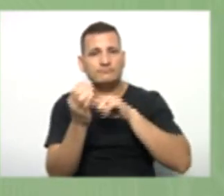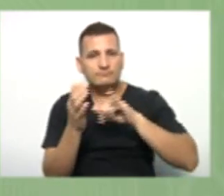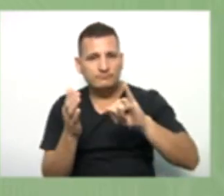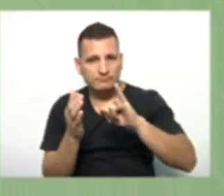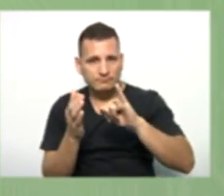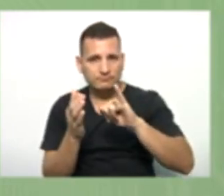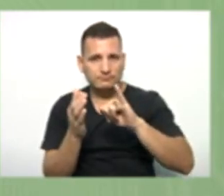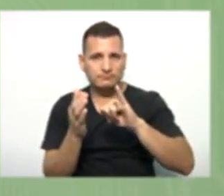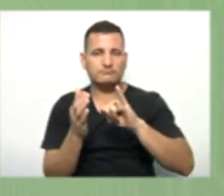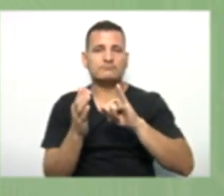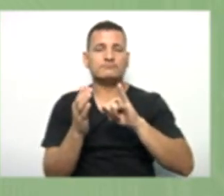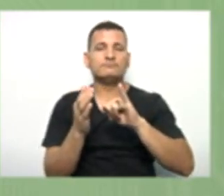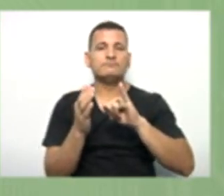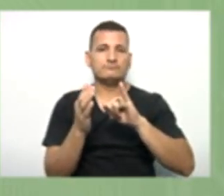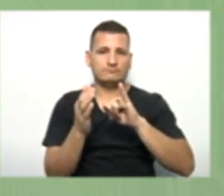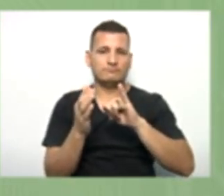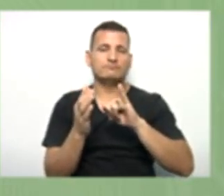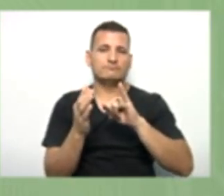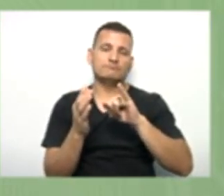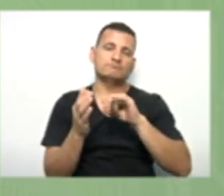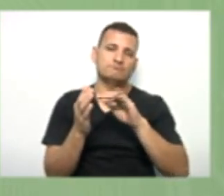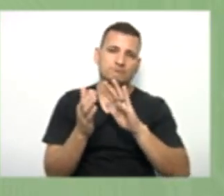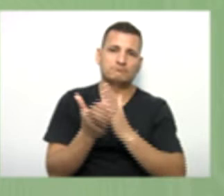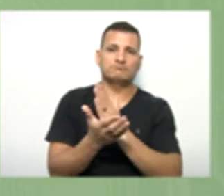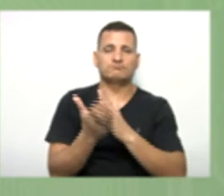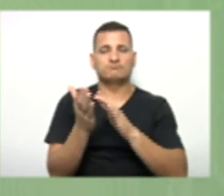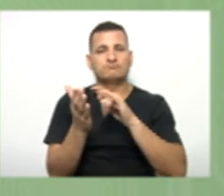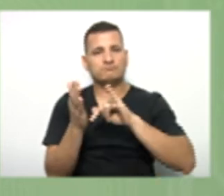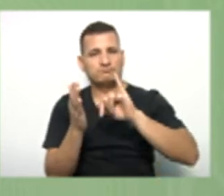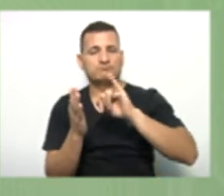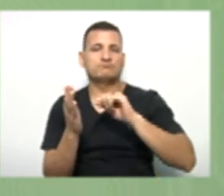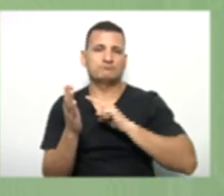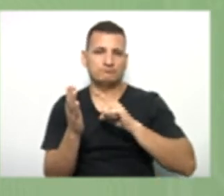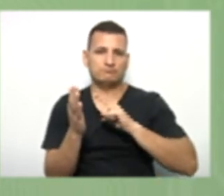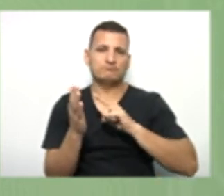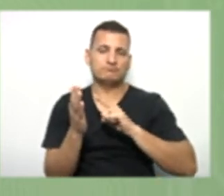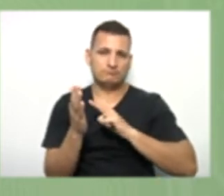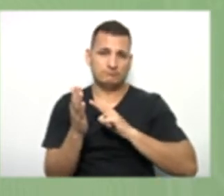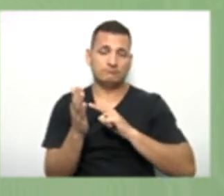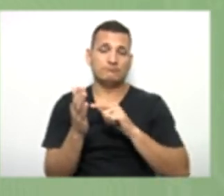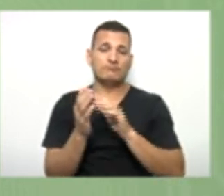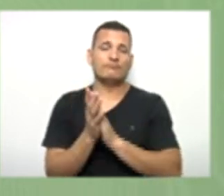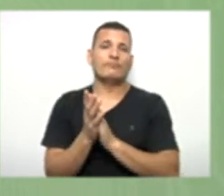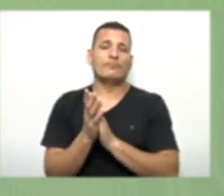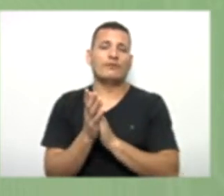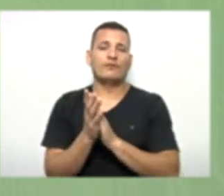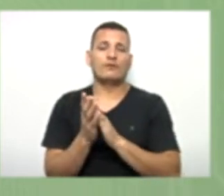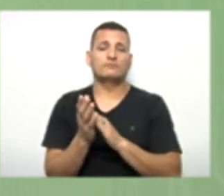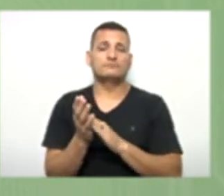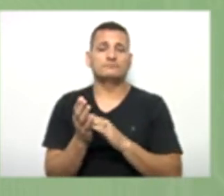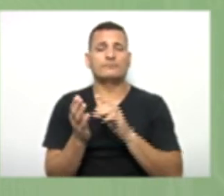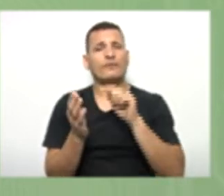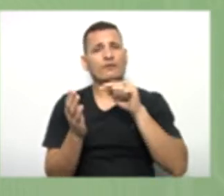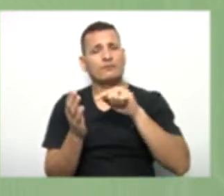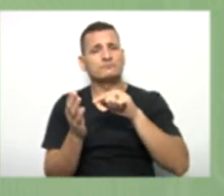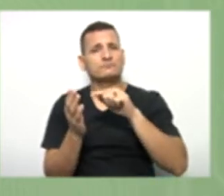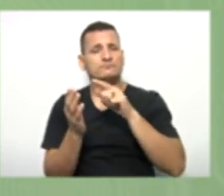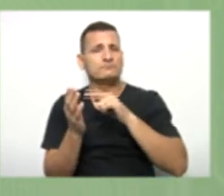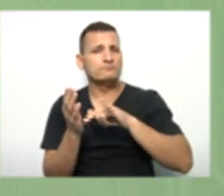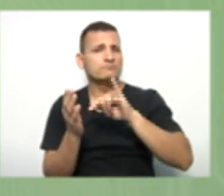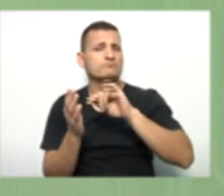cooperativo, no lucro, incide alguns impostos. Posteriormente aos impostos, nós temos a